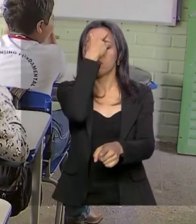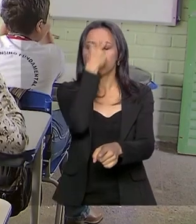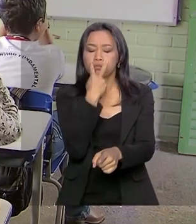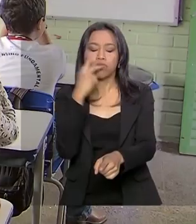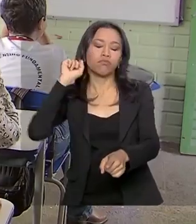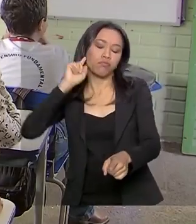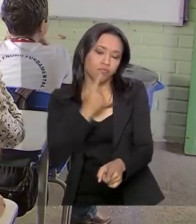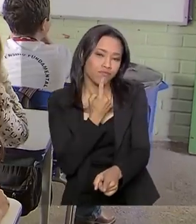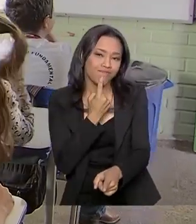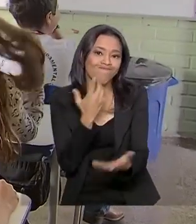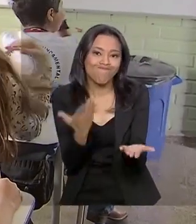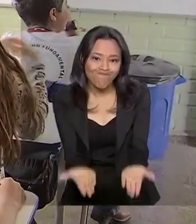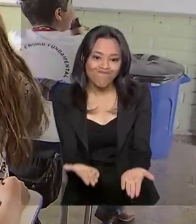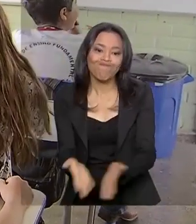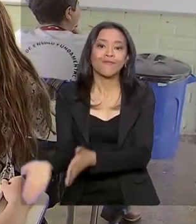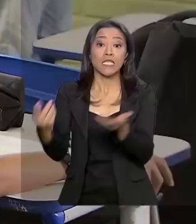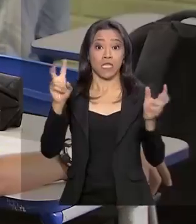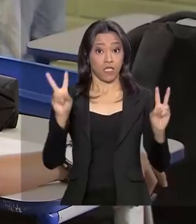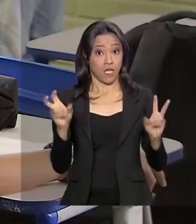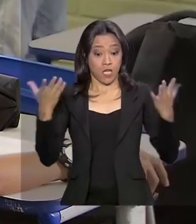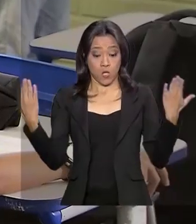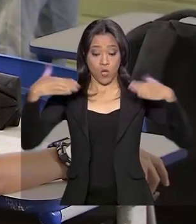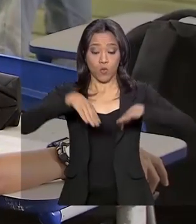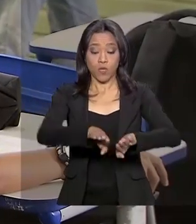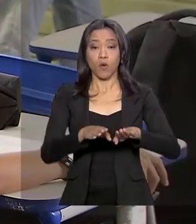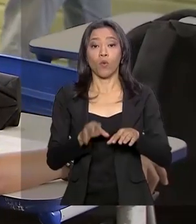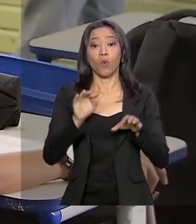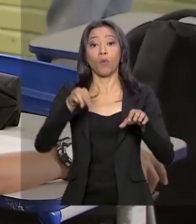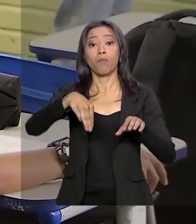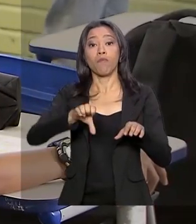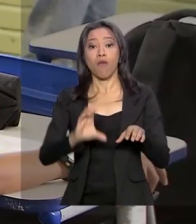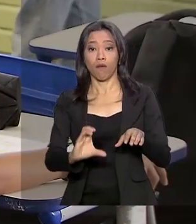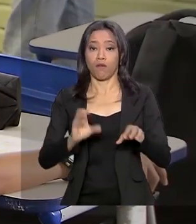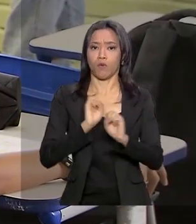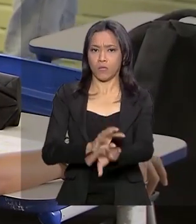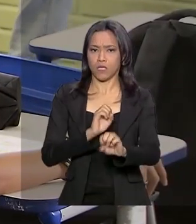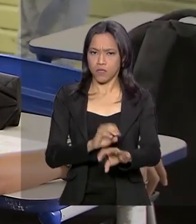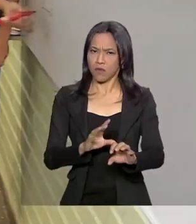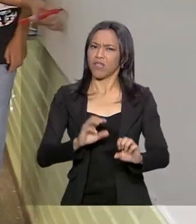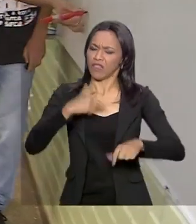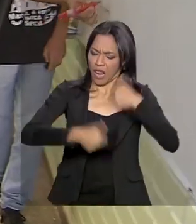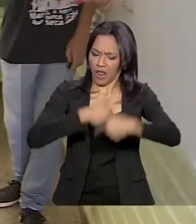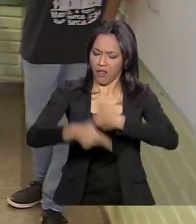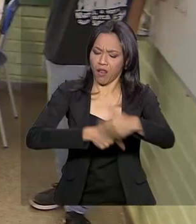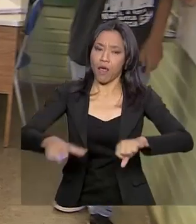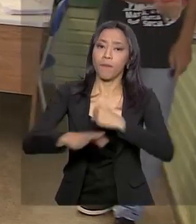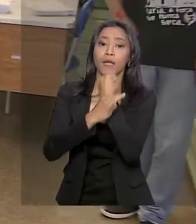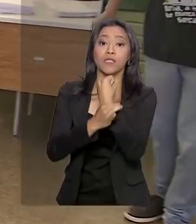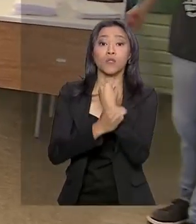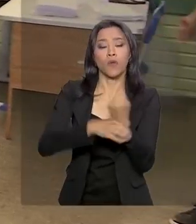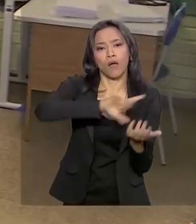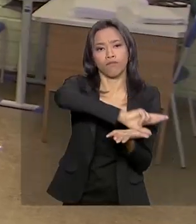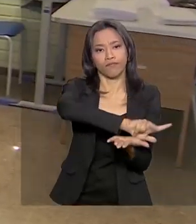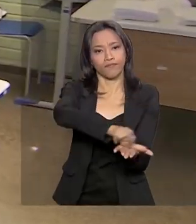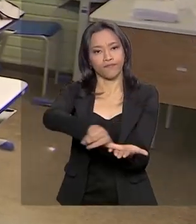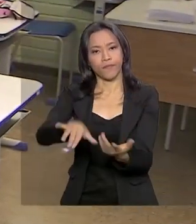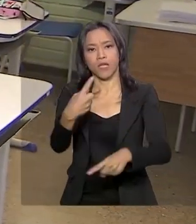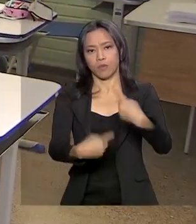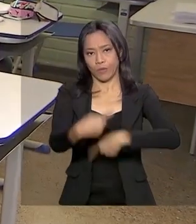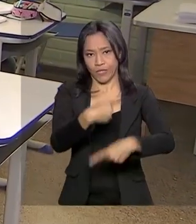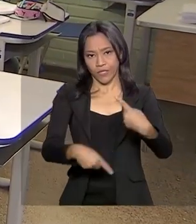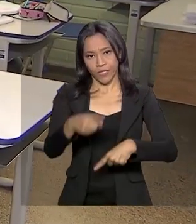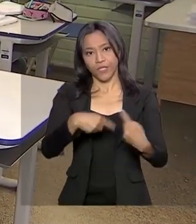dentro do princípio de inclusão ministério da educação trabalha para garantir uma série de políticas que contemplem